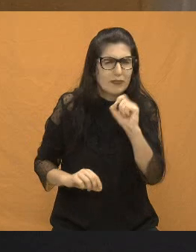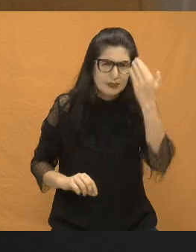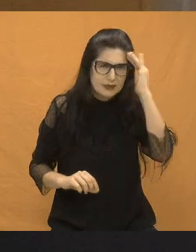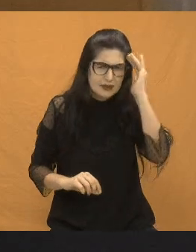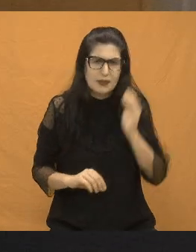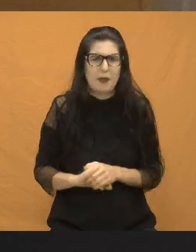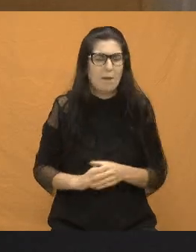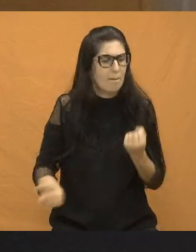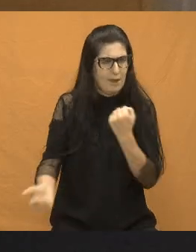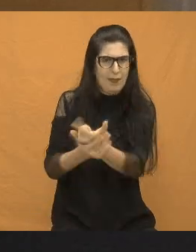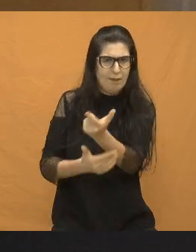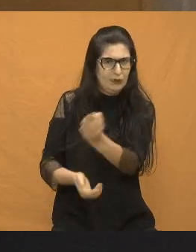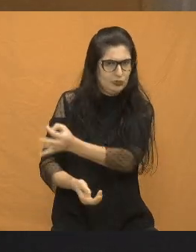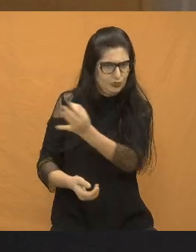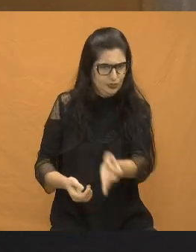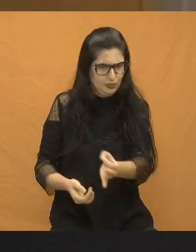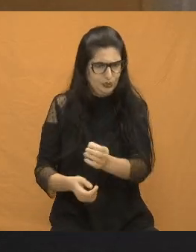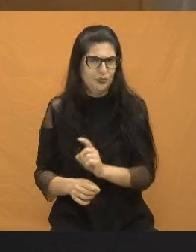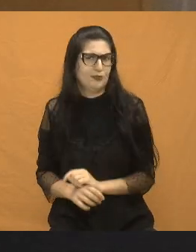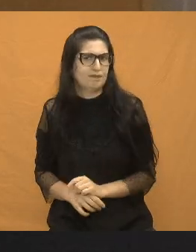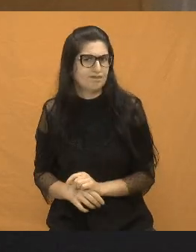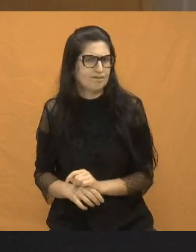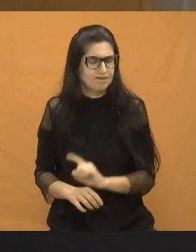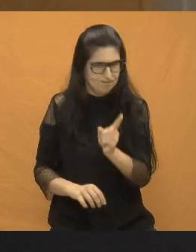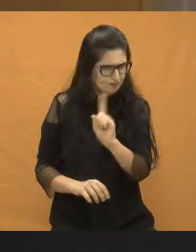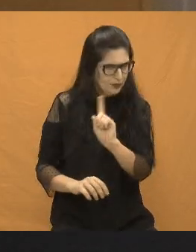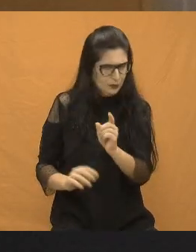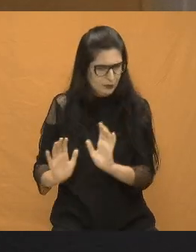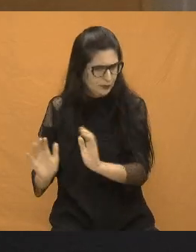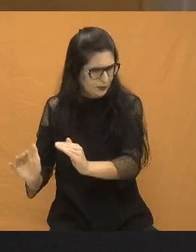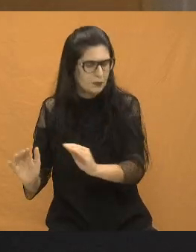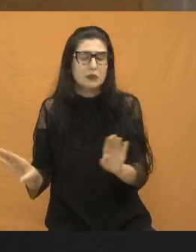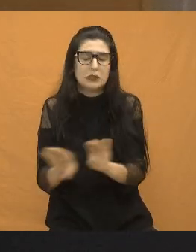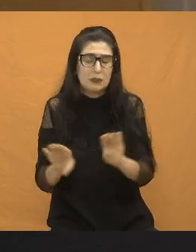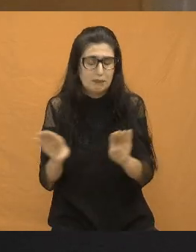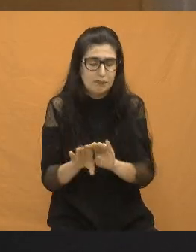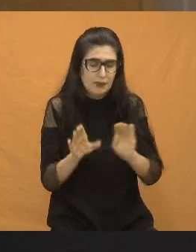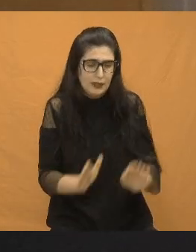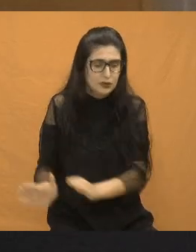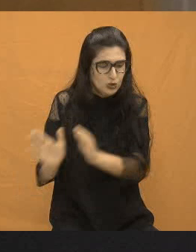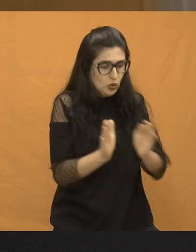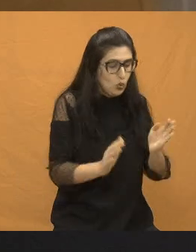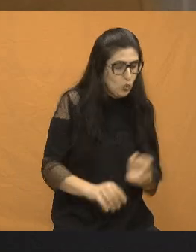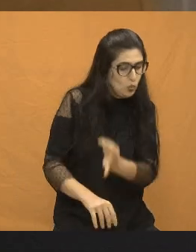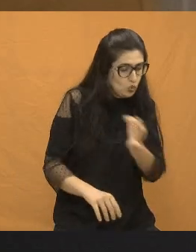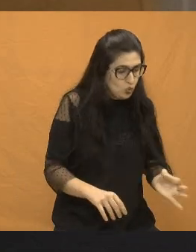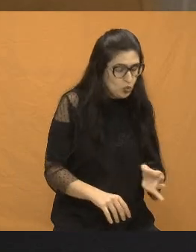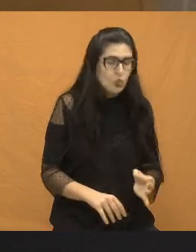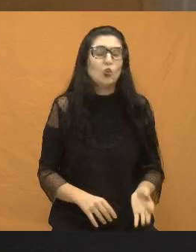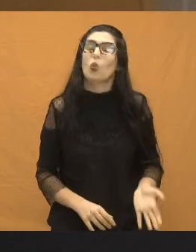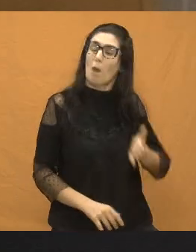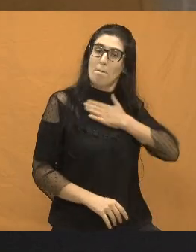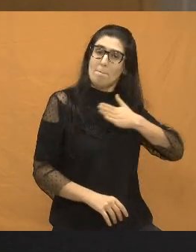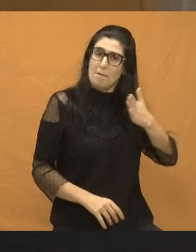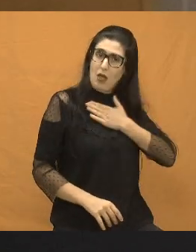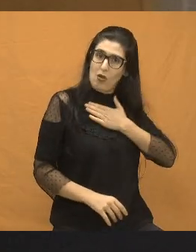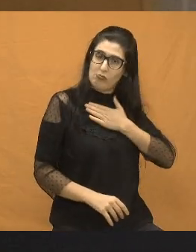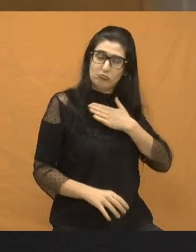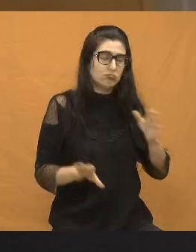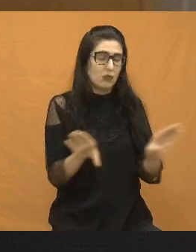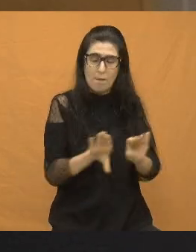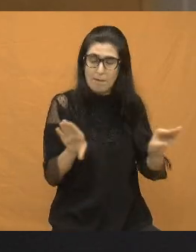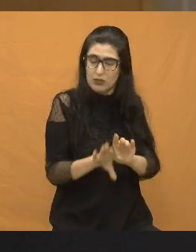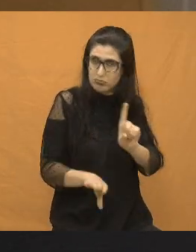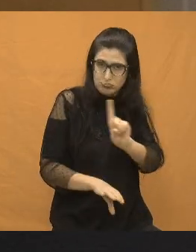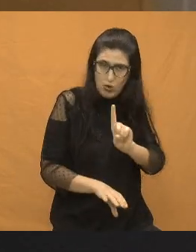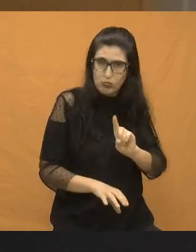de juros que você possa ter nas suas contas e nem os juros que você recebe de suas rentabilidades. Então,